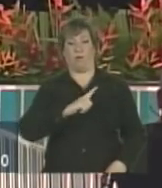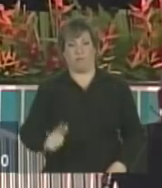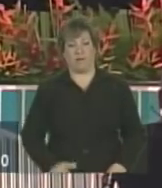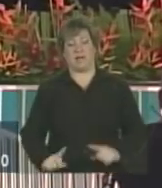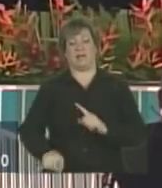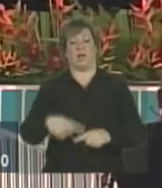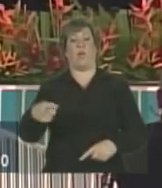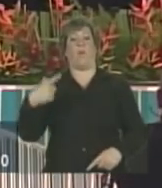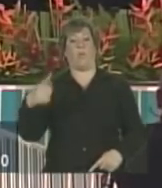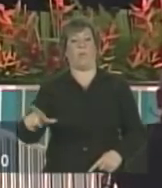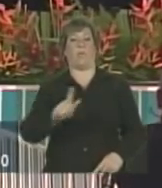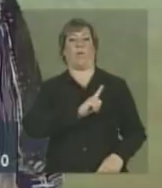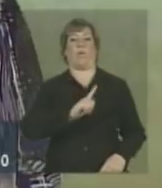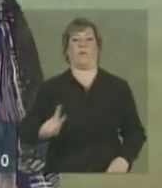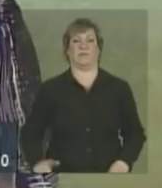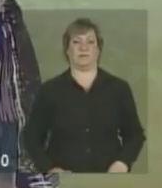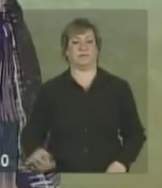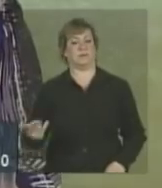o outro governador.